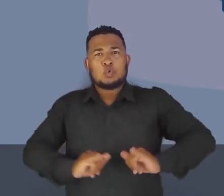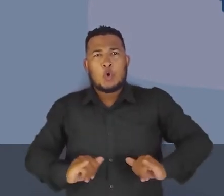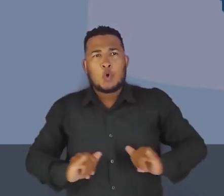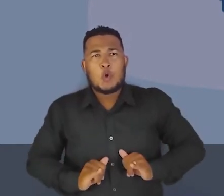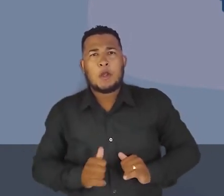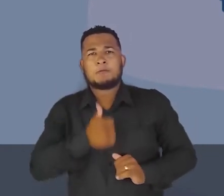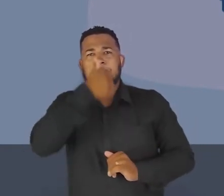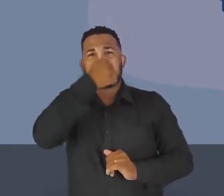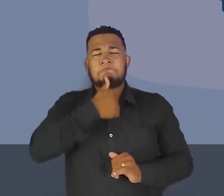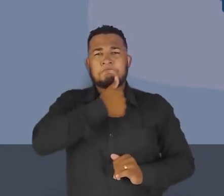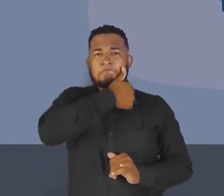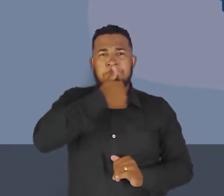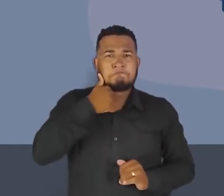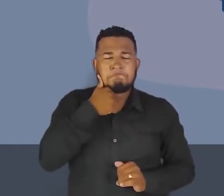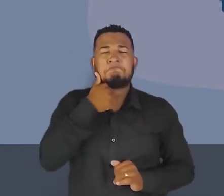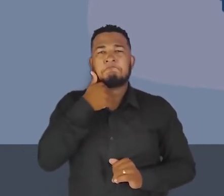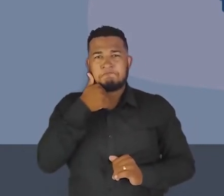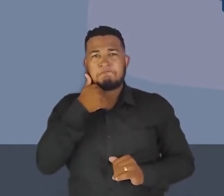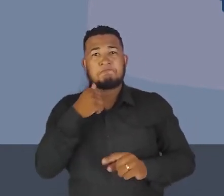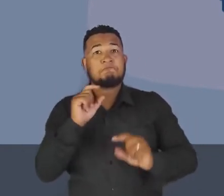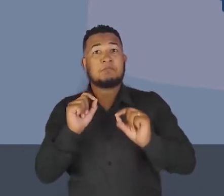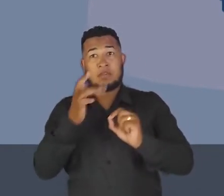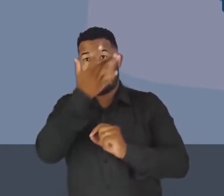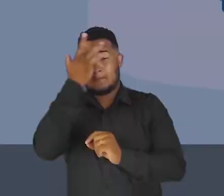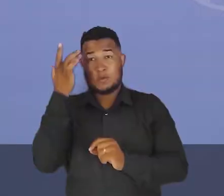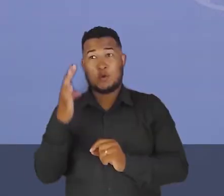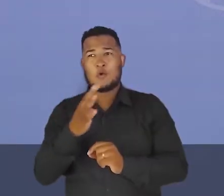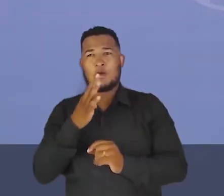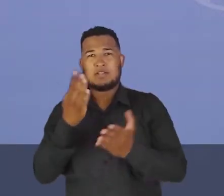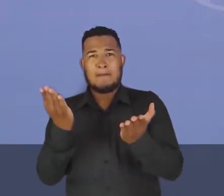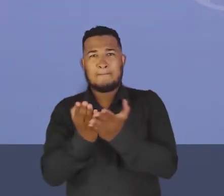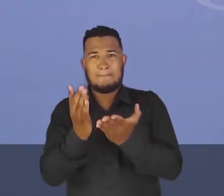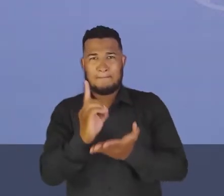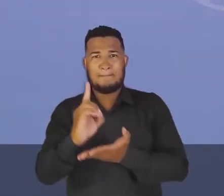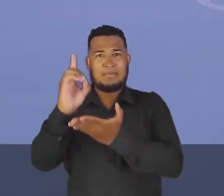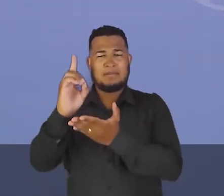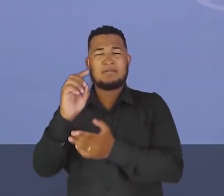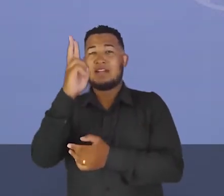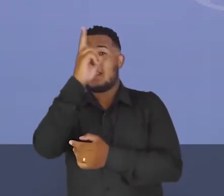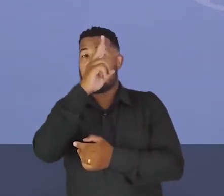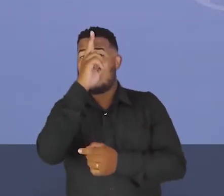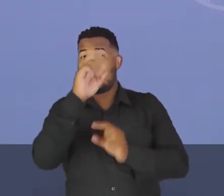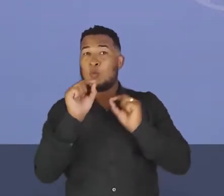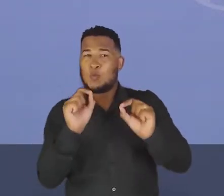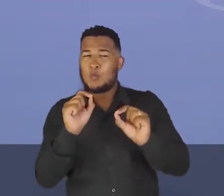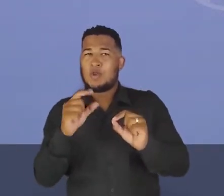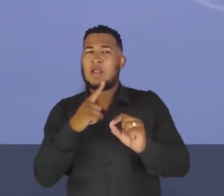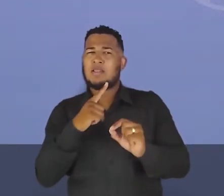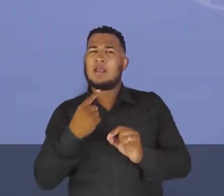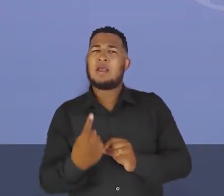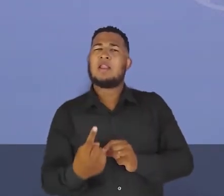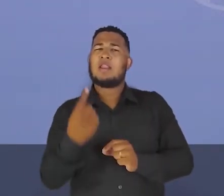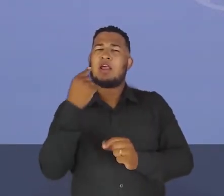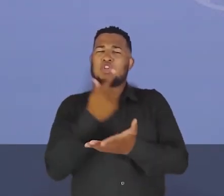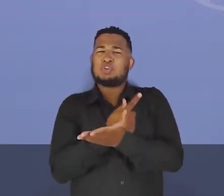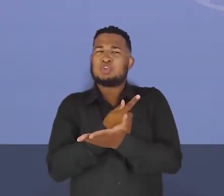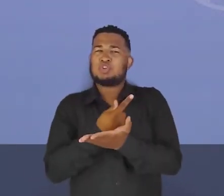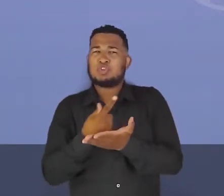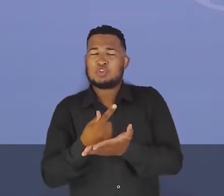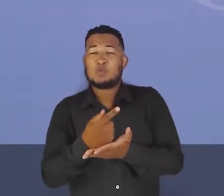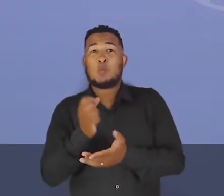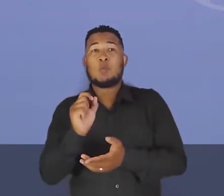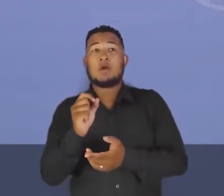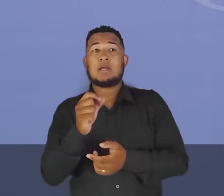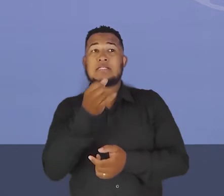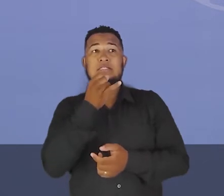uma penitência. Para quem conhece mais a Bíblia, vai se lembrar, por exemplo, daquela passagem lá no Gênesis, quando